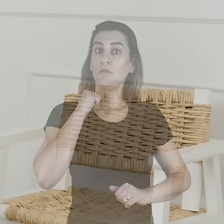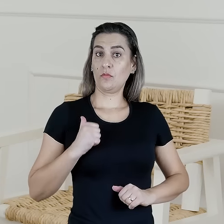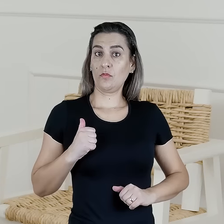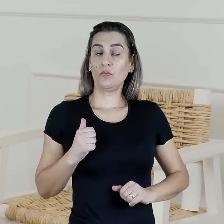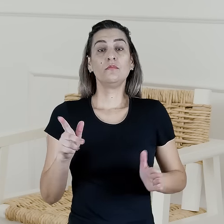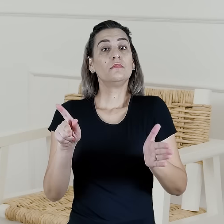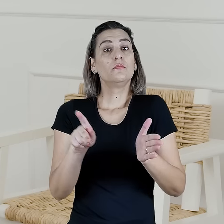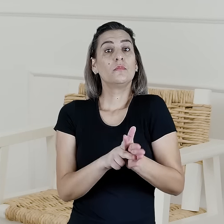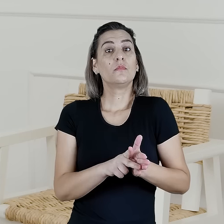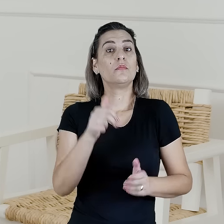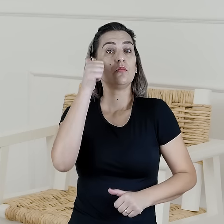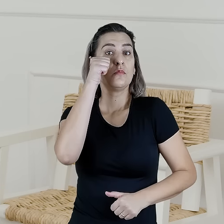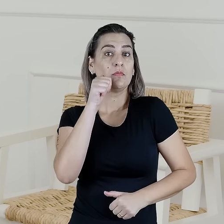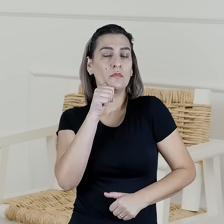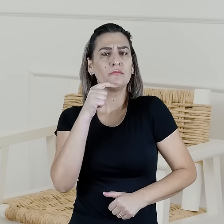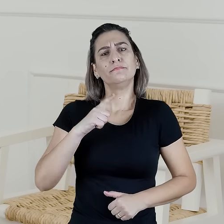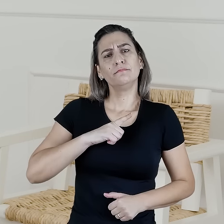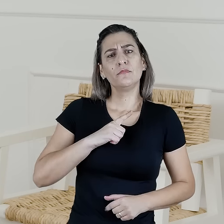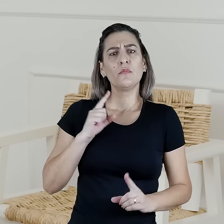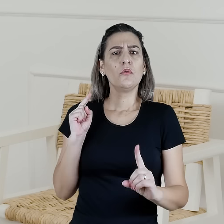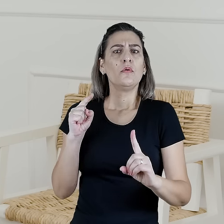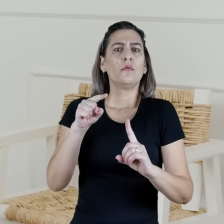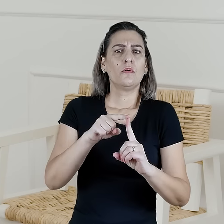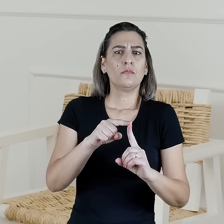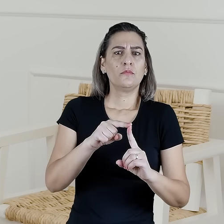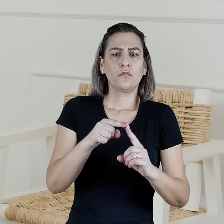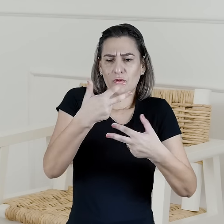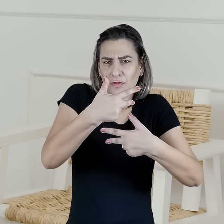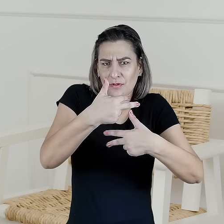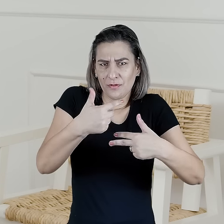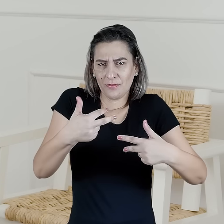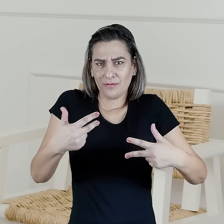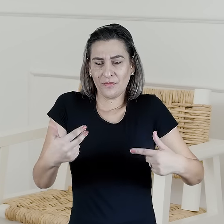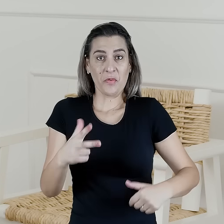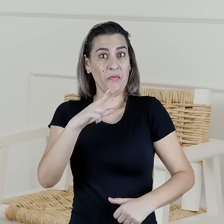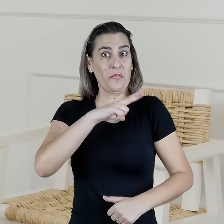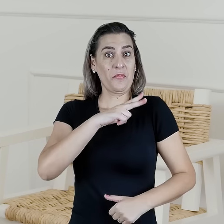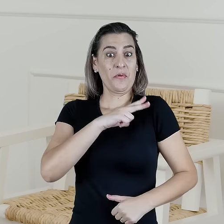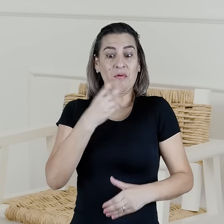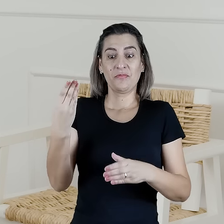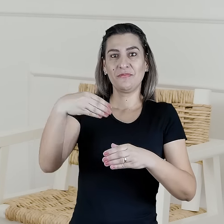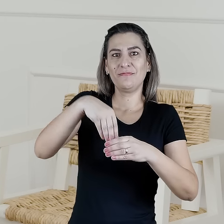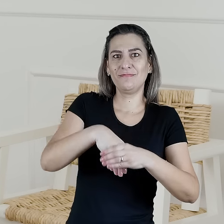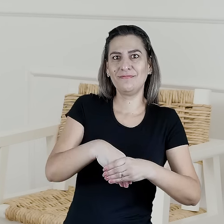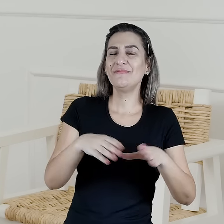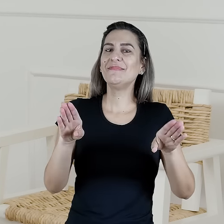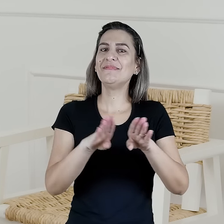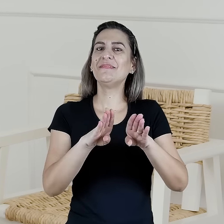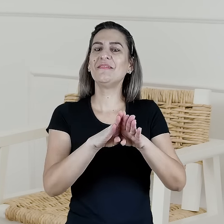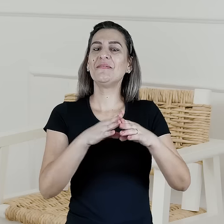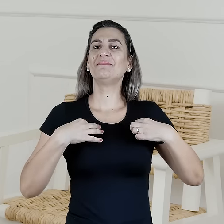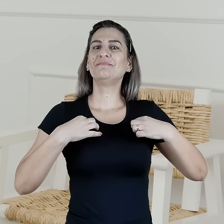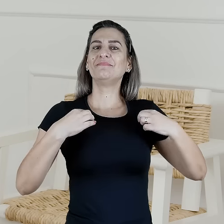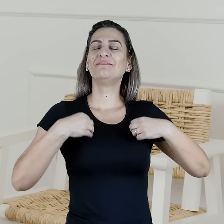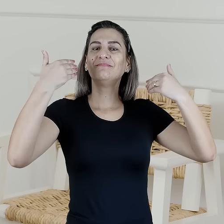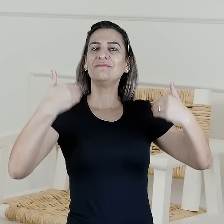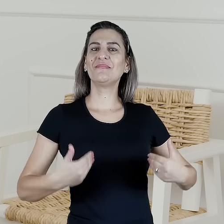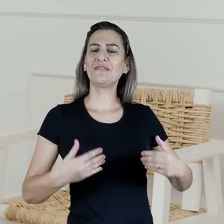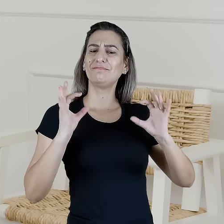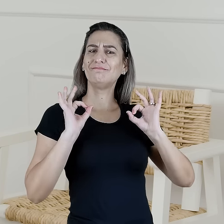A bolsa é um acessório bem feminino e tem o papel de, além de carregar seus pertences, adicionar mais estilo na